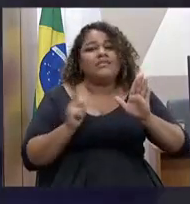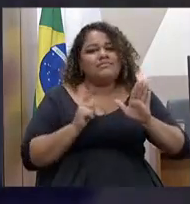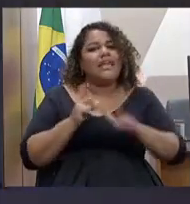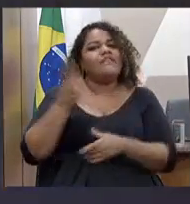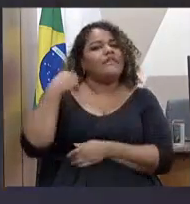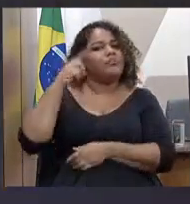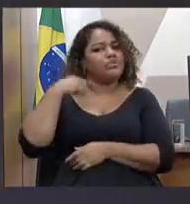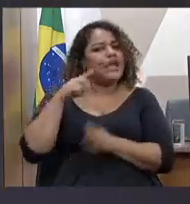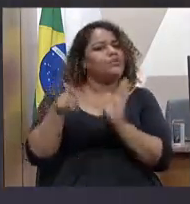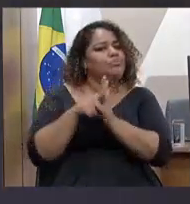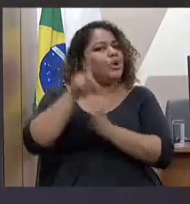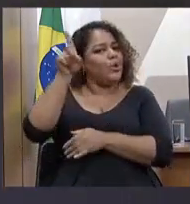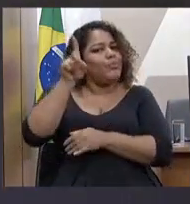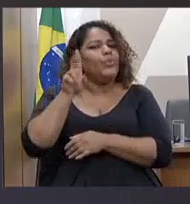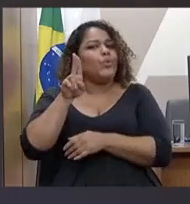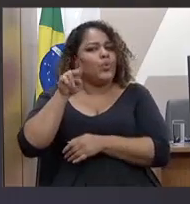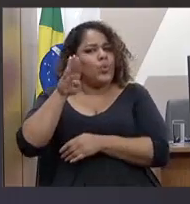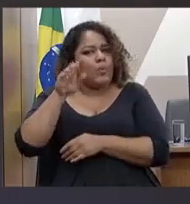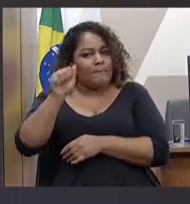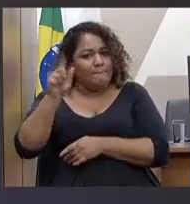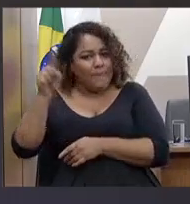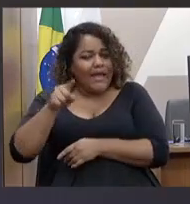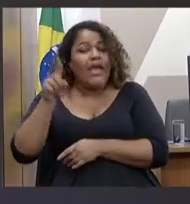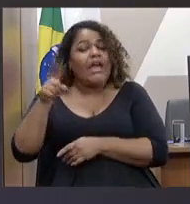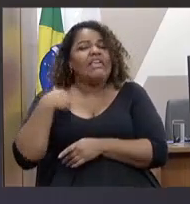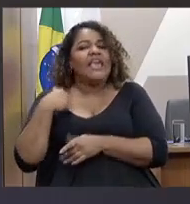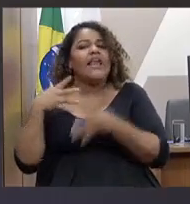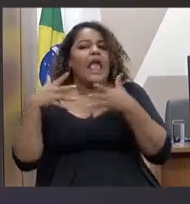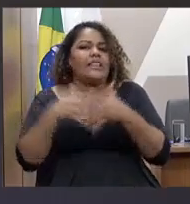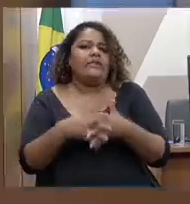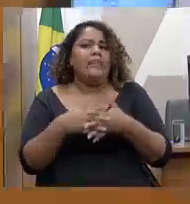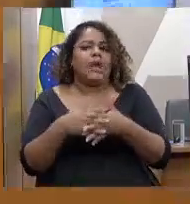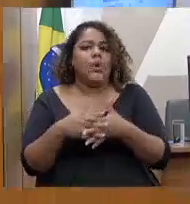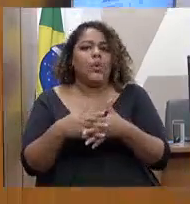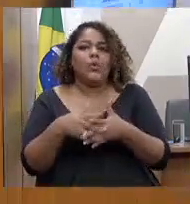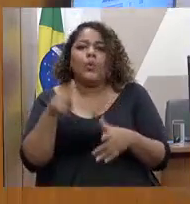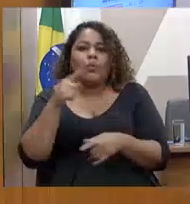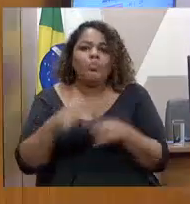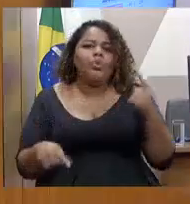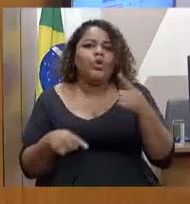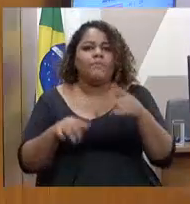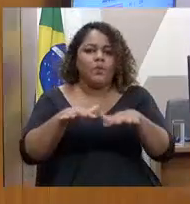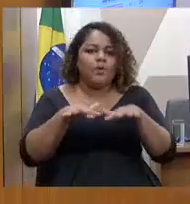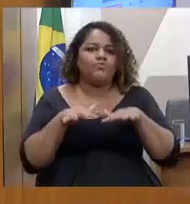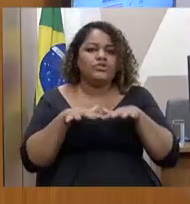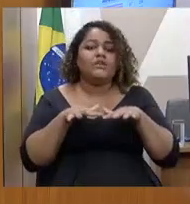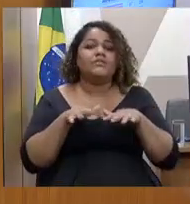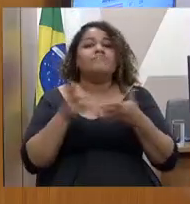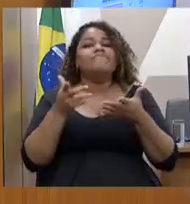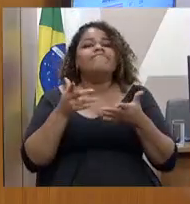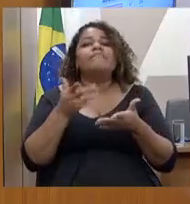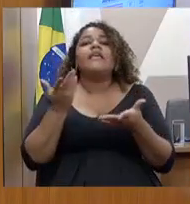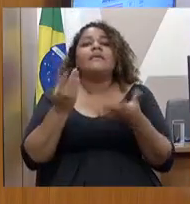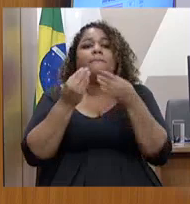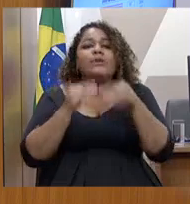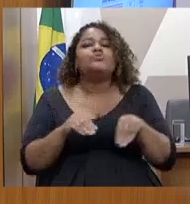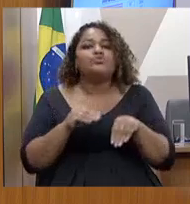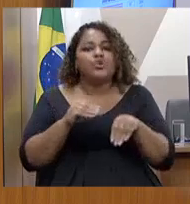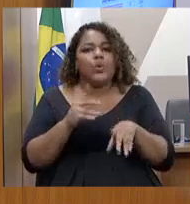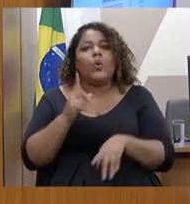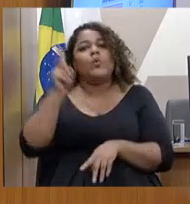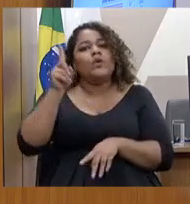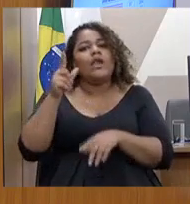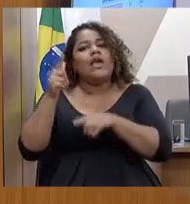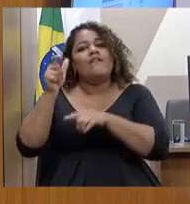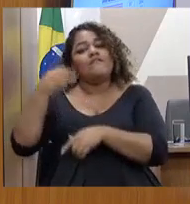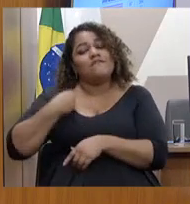né de ir para frente a audiência que talvez teria melhorado da vida de todos os trabalhadores lá por isso é que quando a gente fala de política a gente tem que